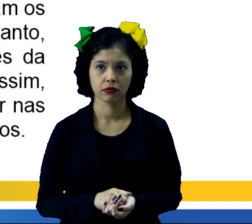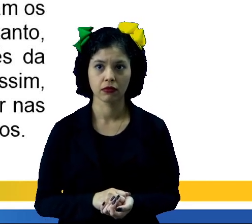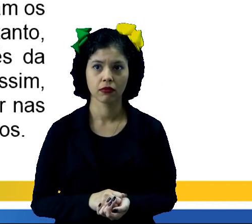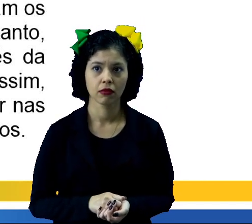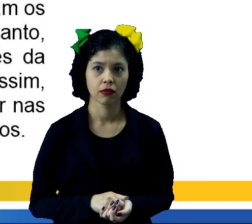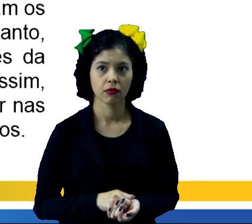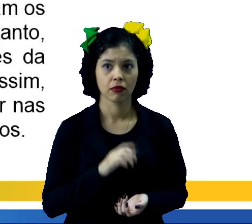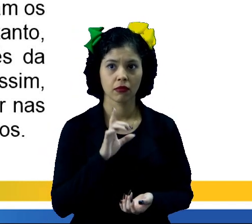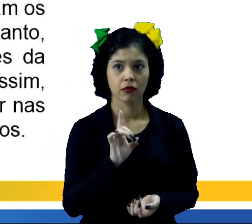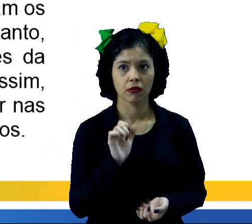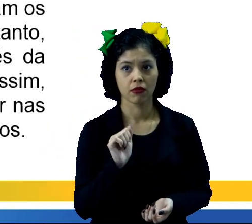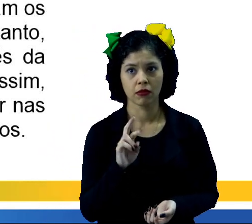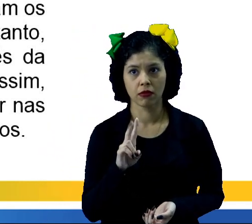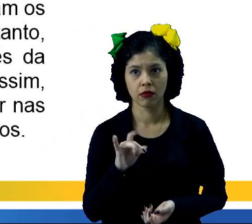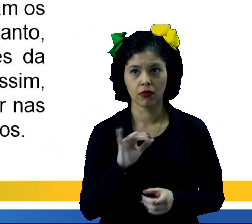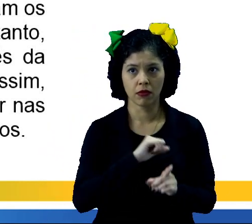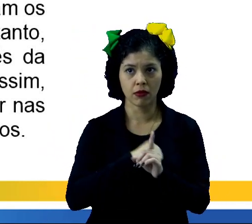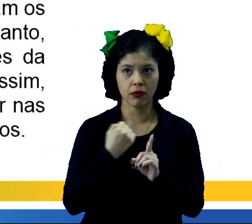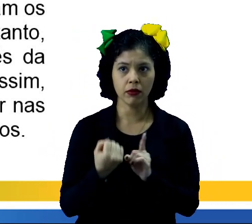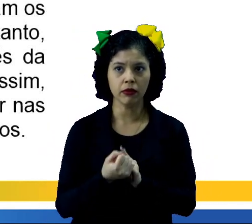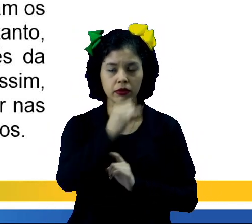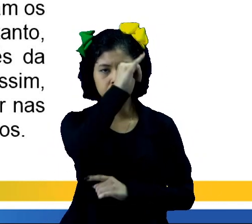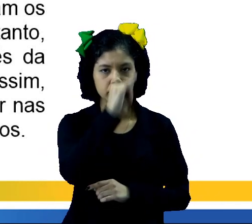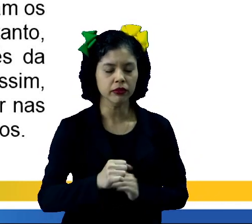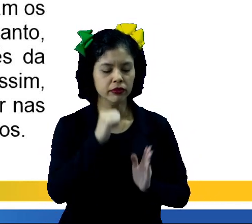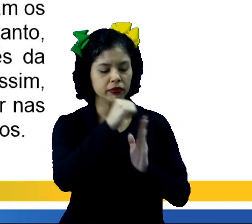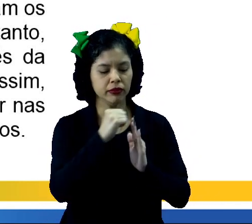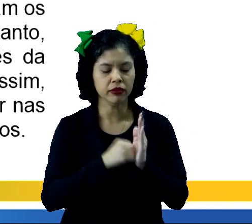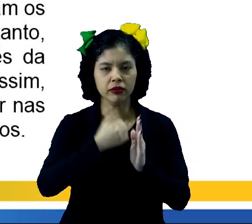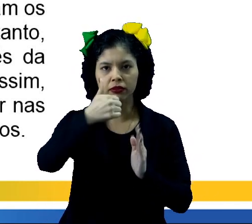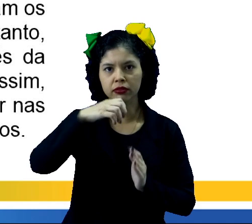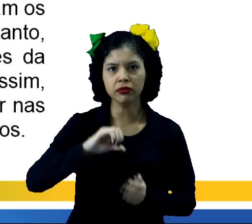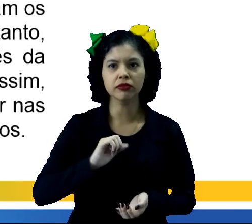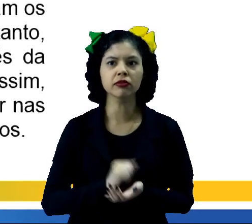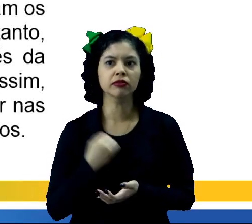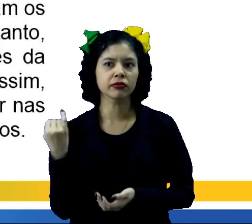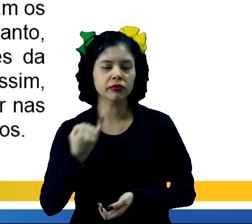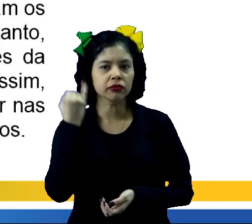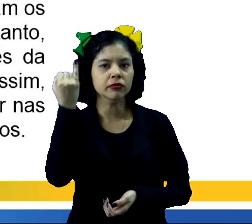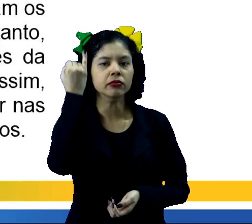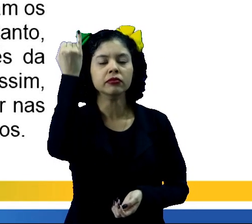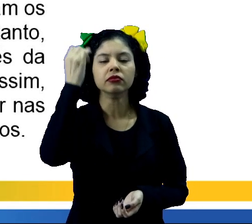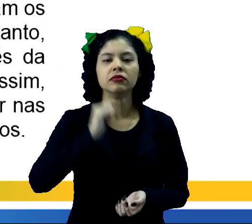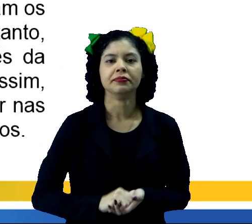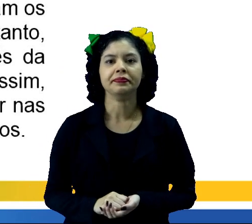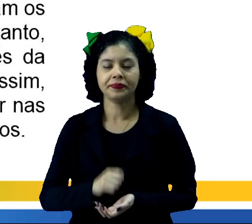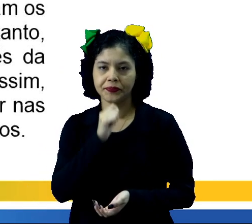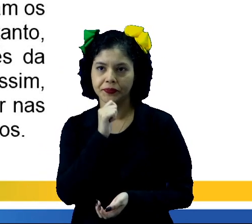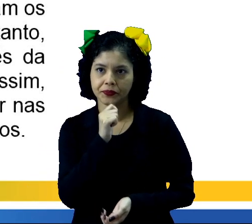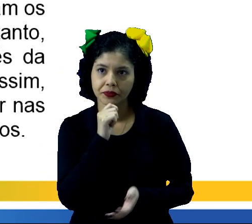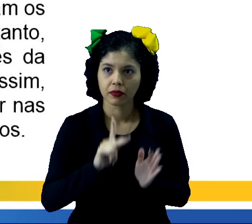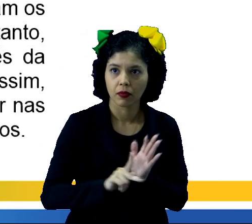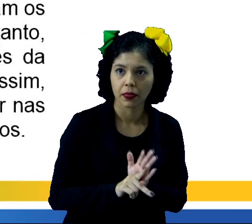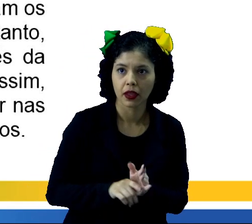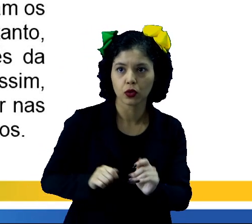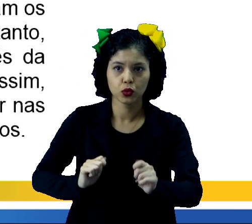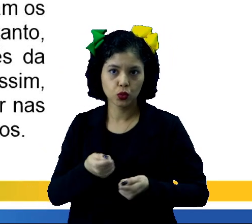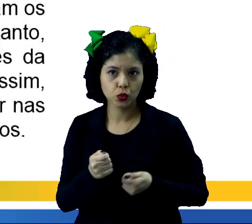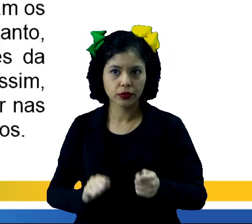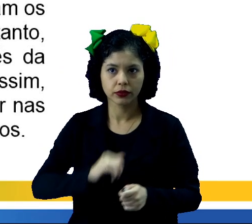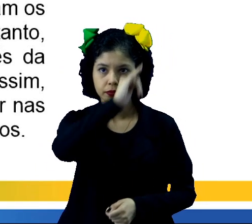é a questão do darwinismo social e o imperialismo lá no século XIX. A principal hipótese para a legitimação do